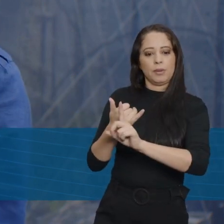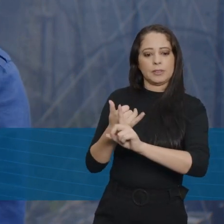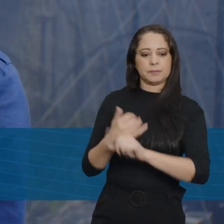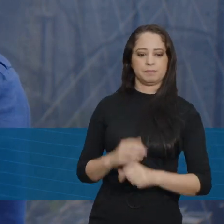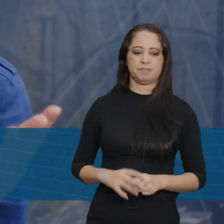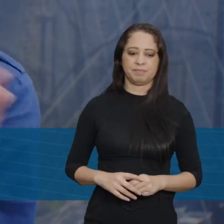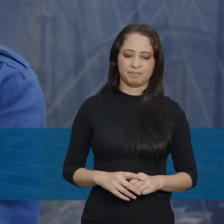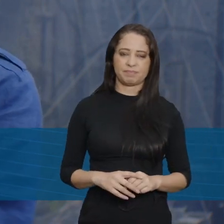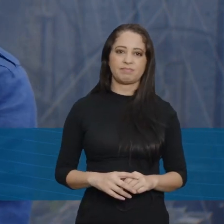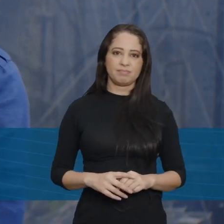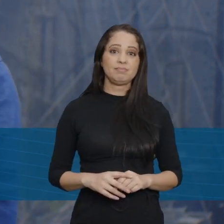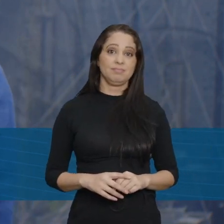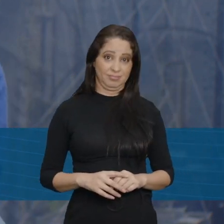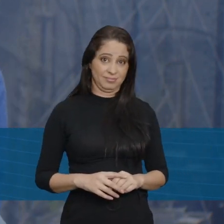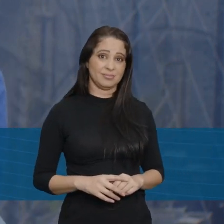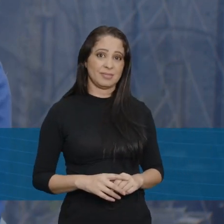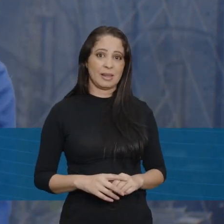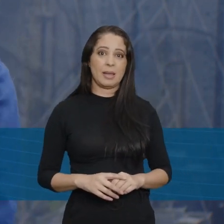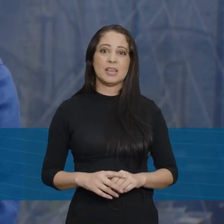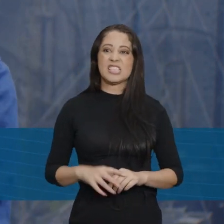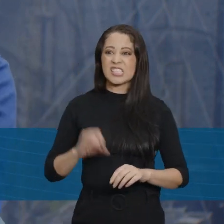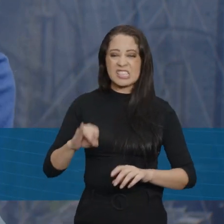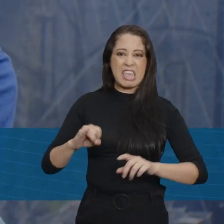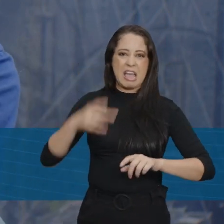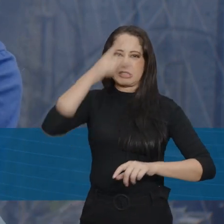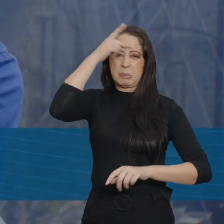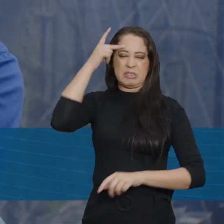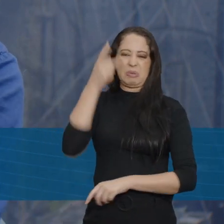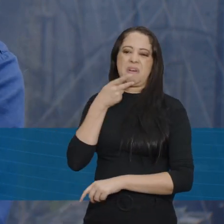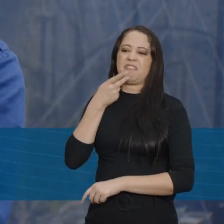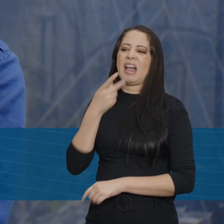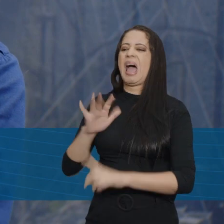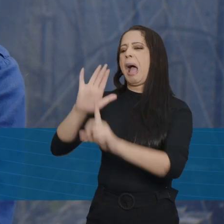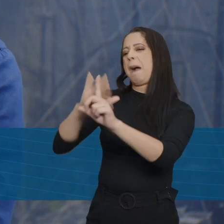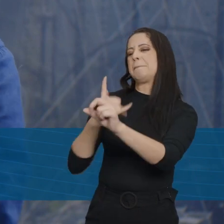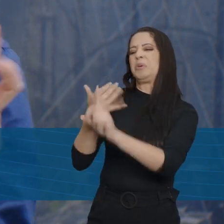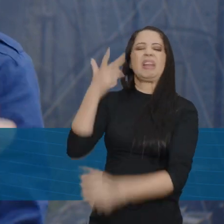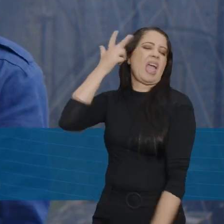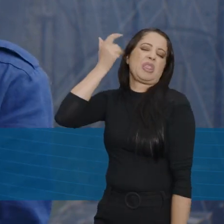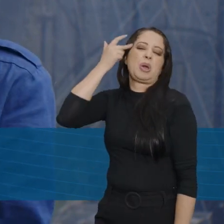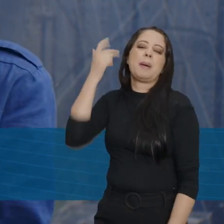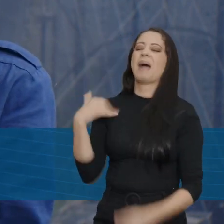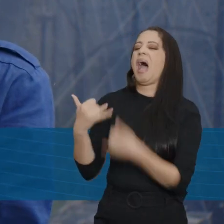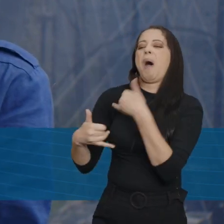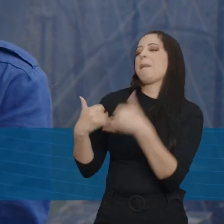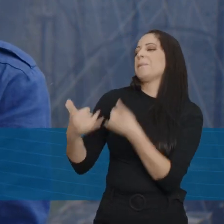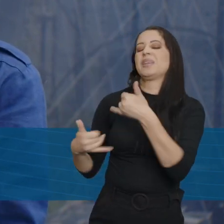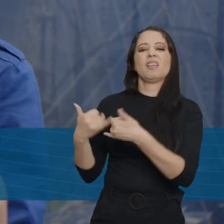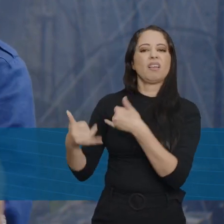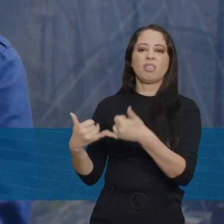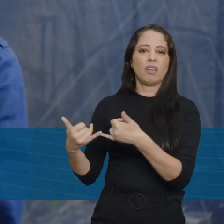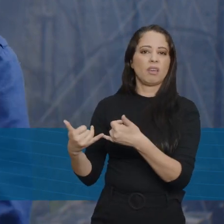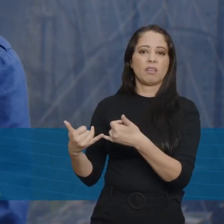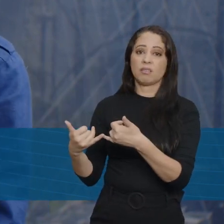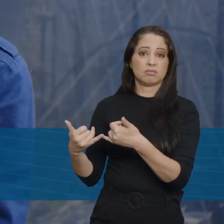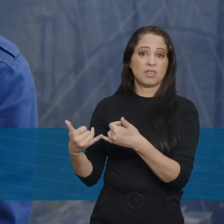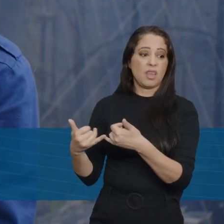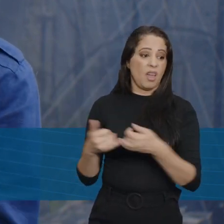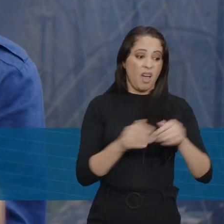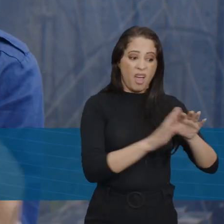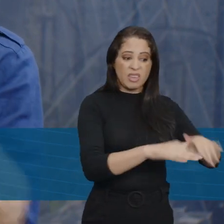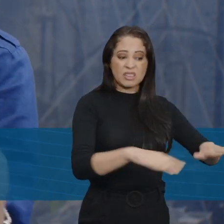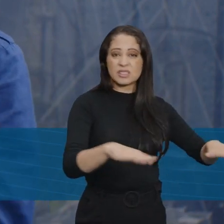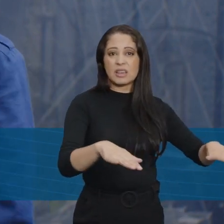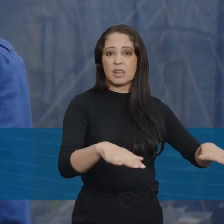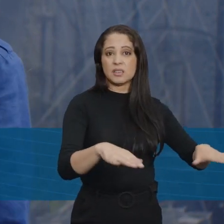antes, se o bullying ele não é visto como um assédio, como uma violência, e sim como uma brincadeira, né? Fica uma coisa de